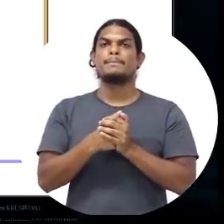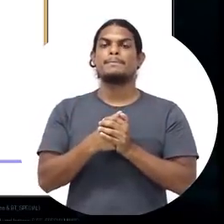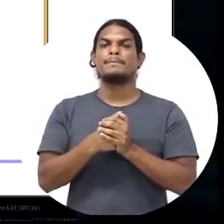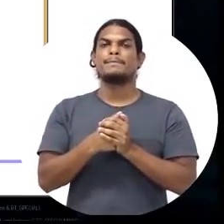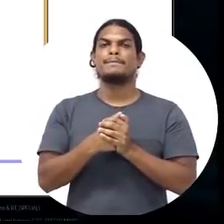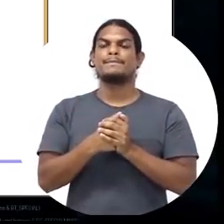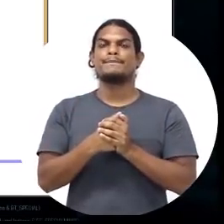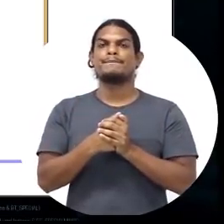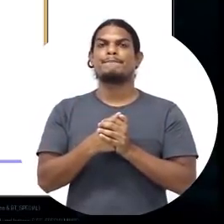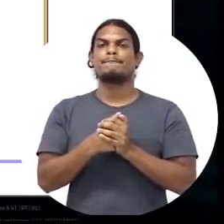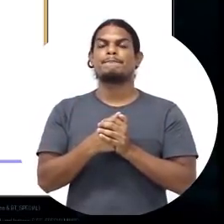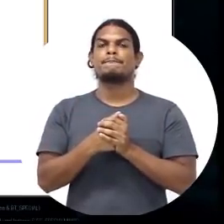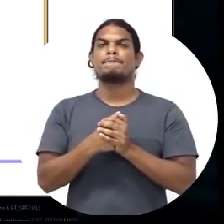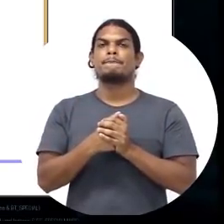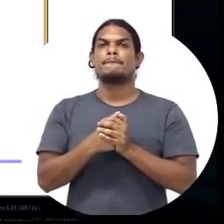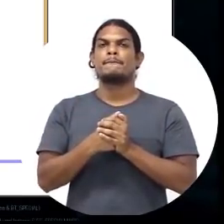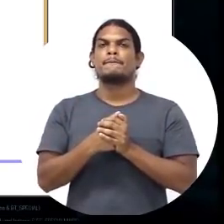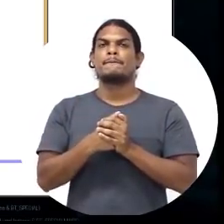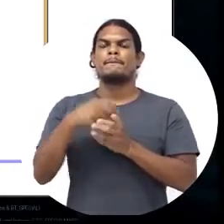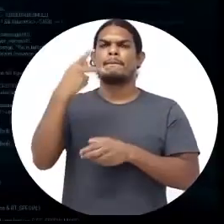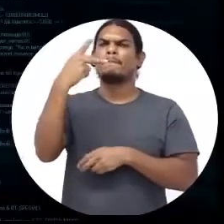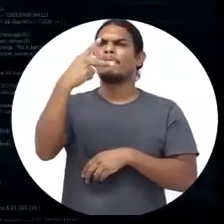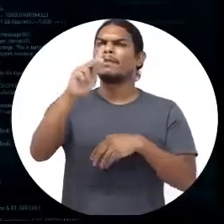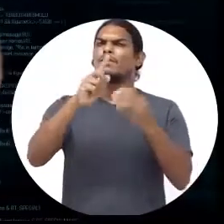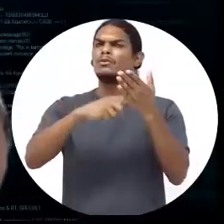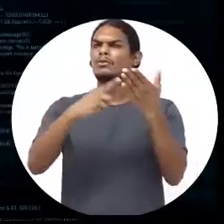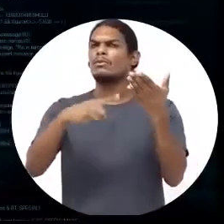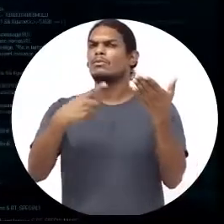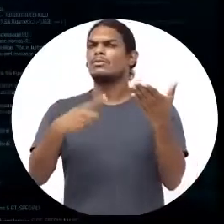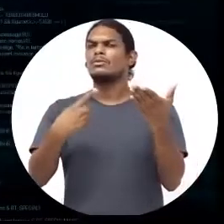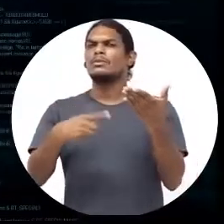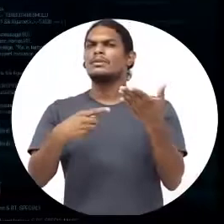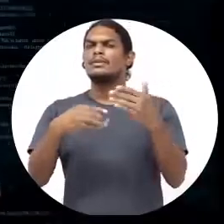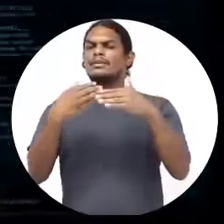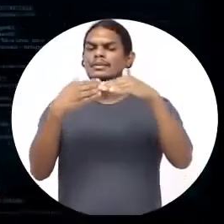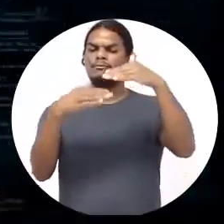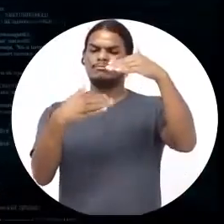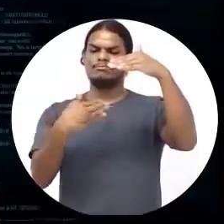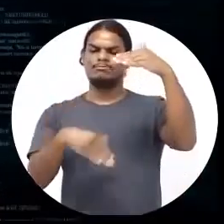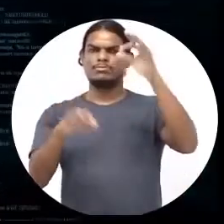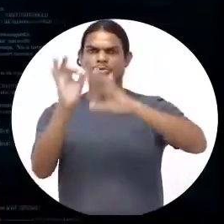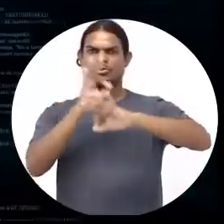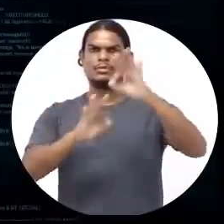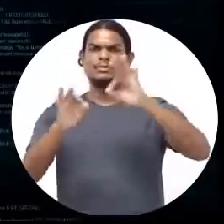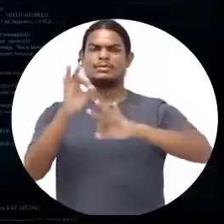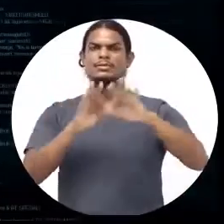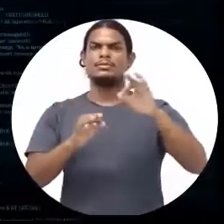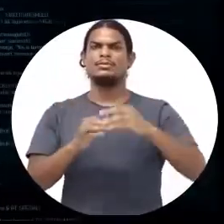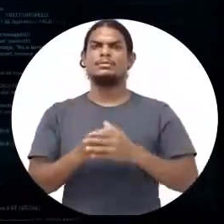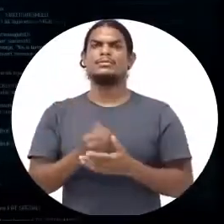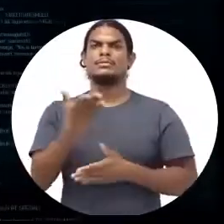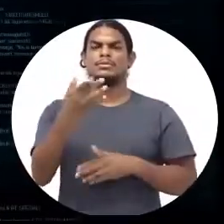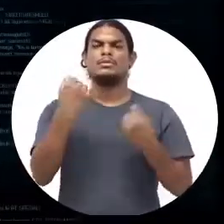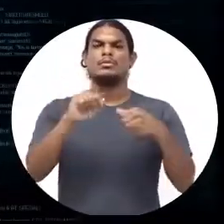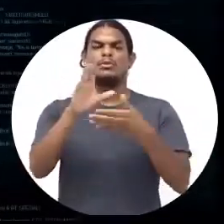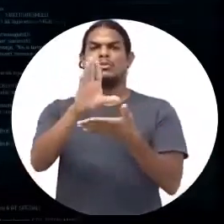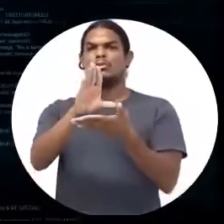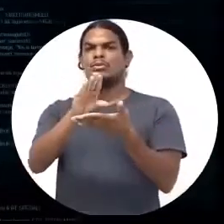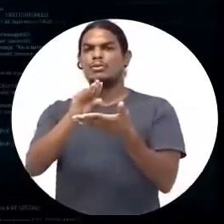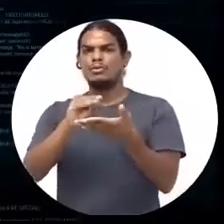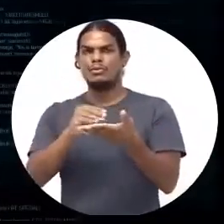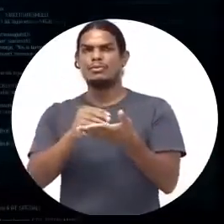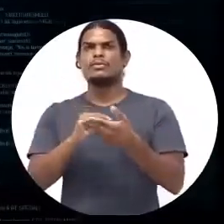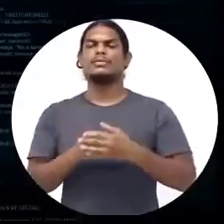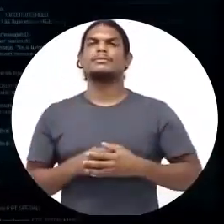mas no caderno de estudo está completo o código. Você pode copiar e ver